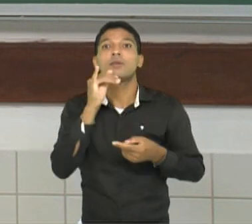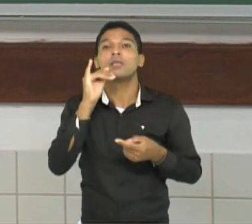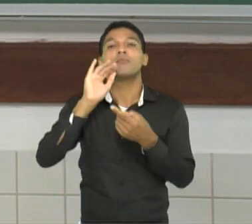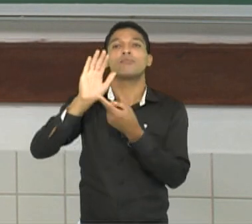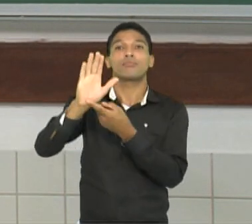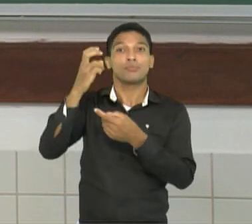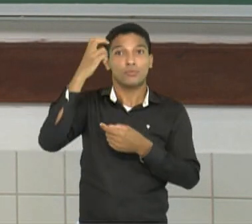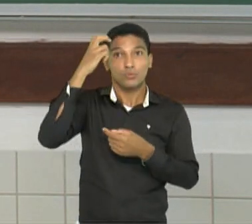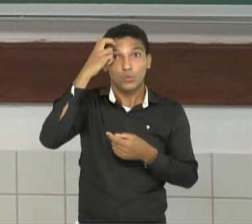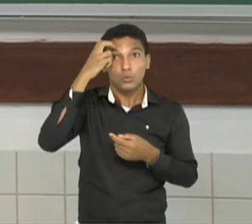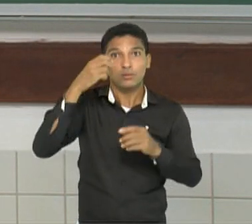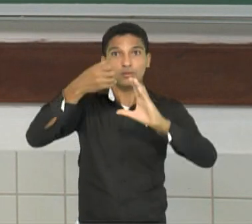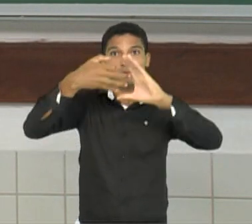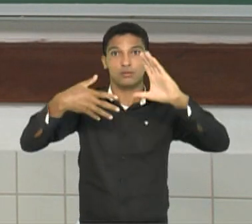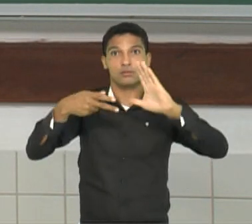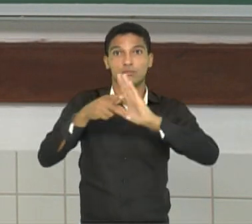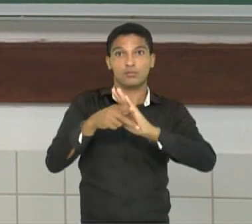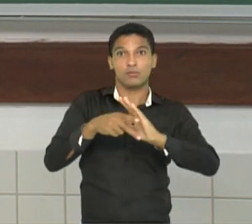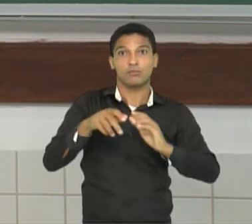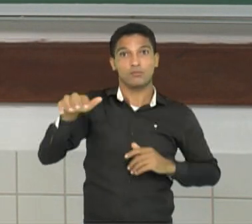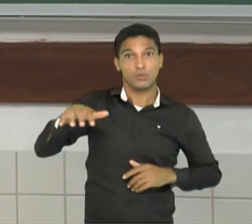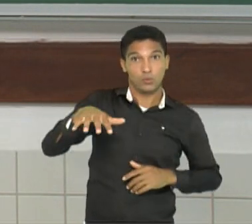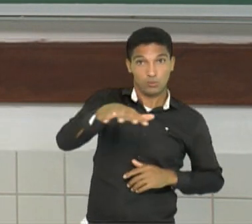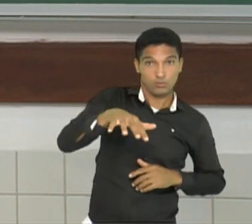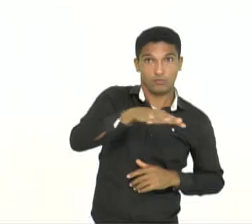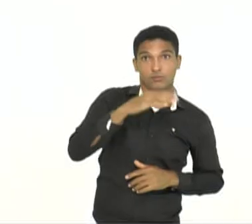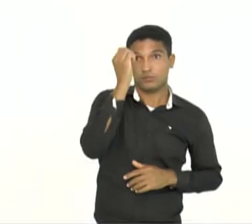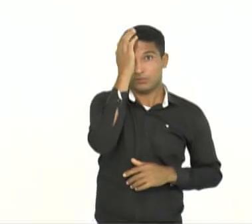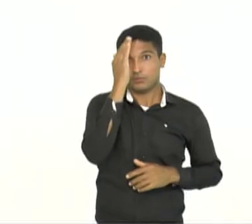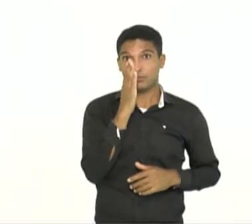ver se vocês gravaram bem certinho e já voltamos para corrigir.